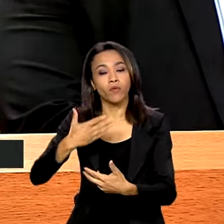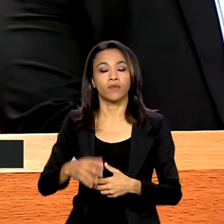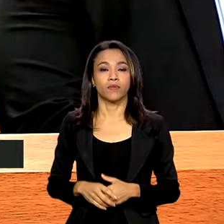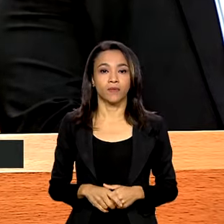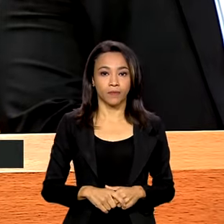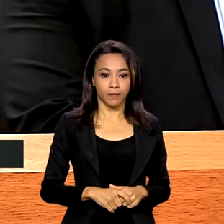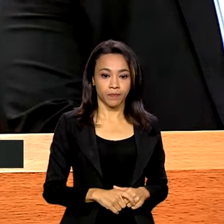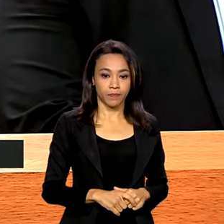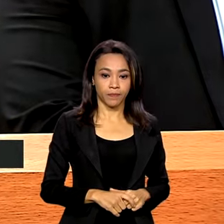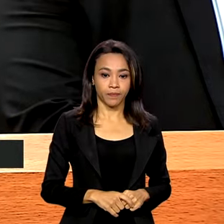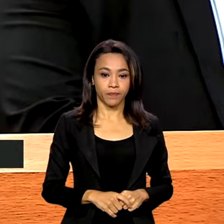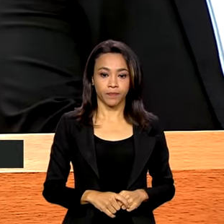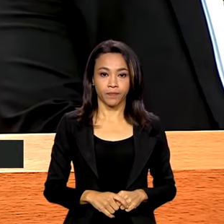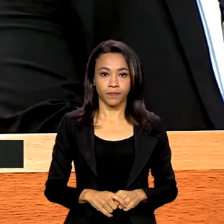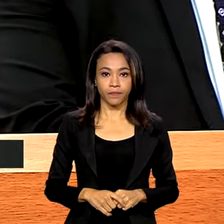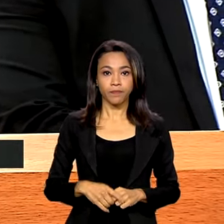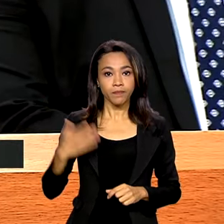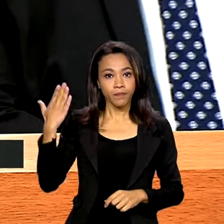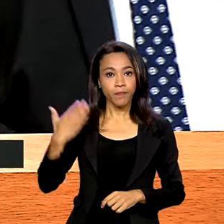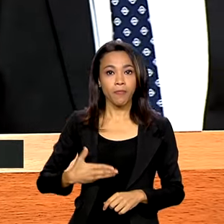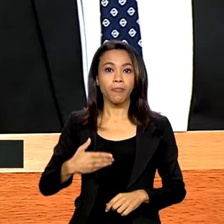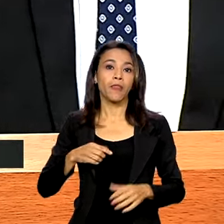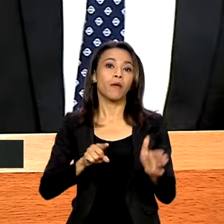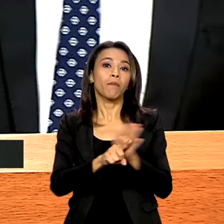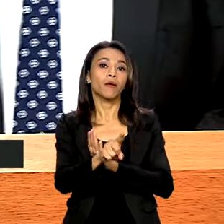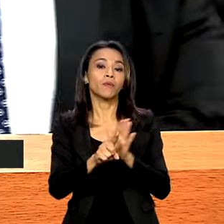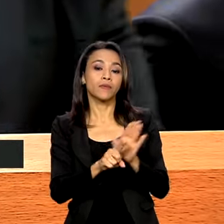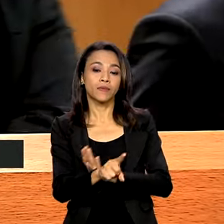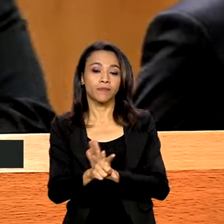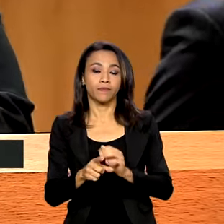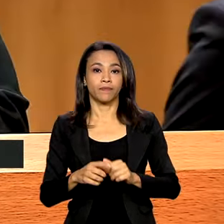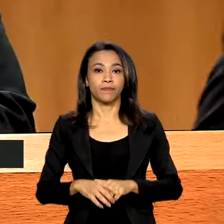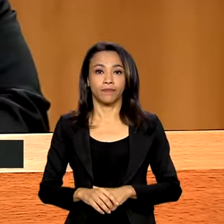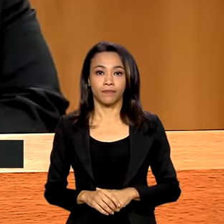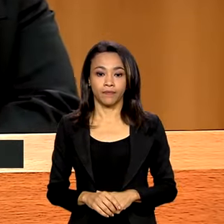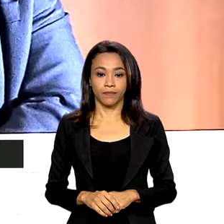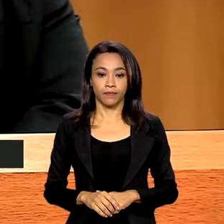Jéssica Rodrigues, TV Brasília. Gonçalves, desculpa.